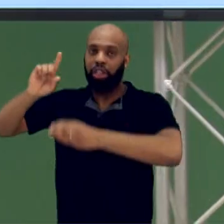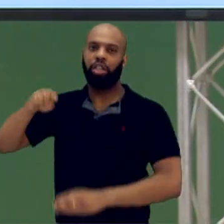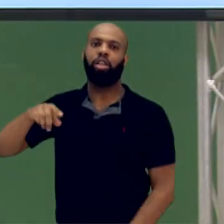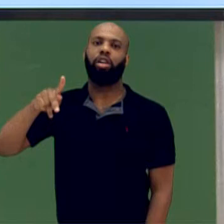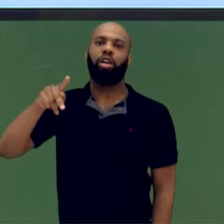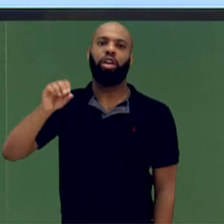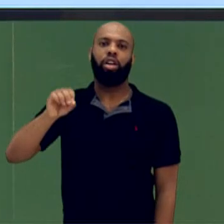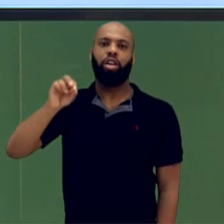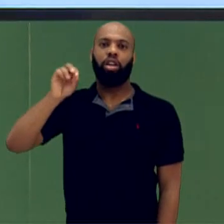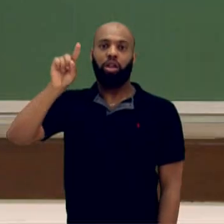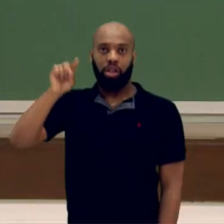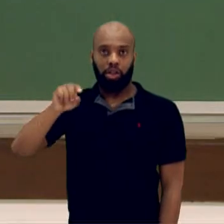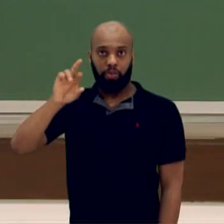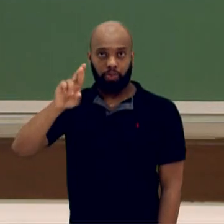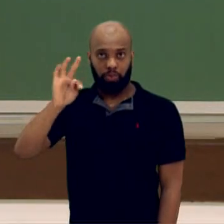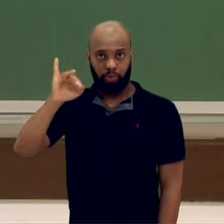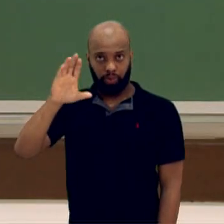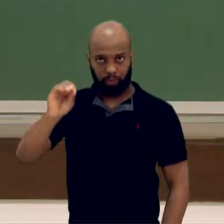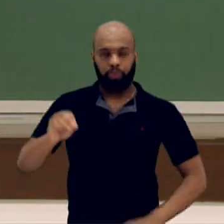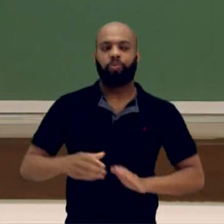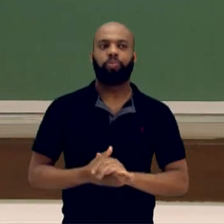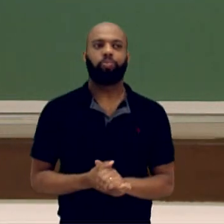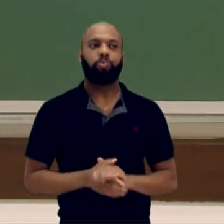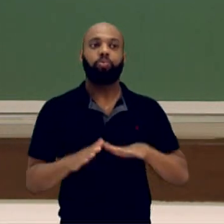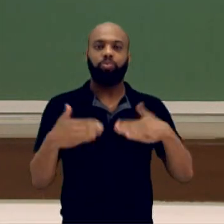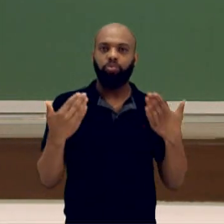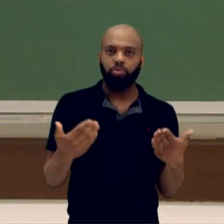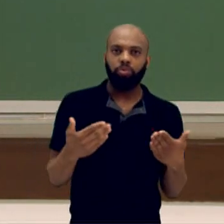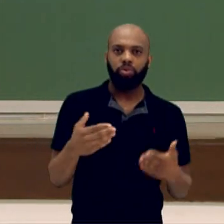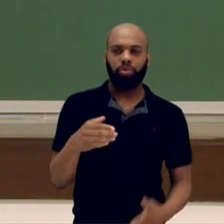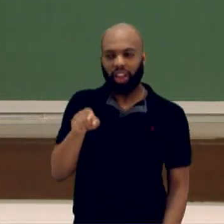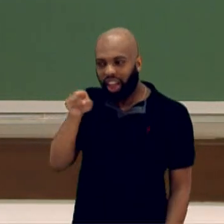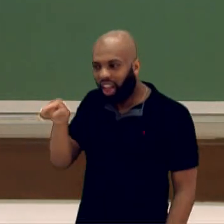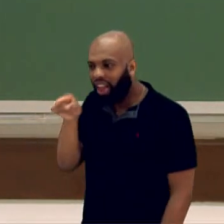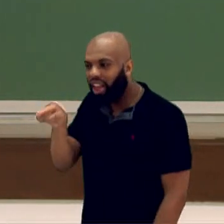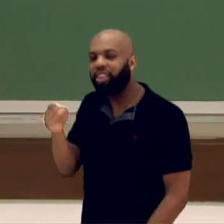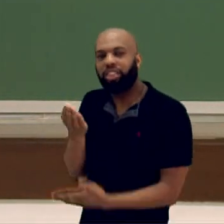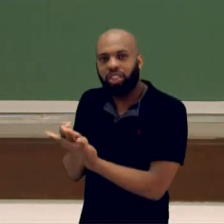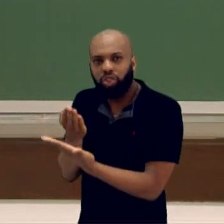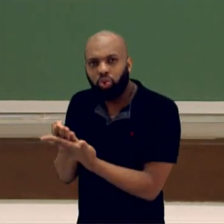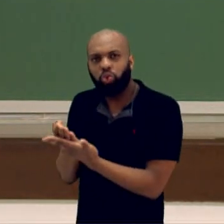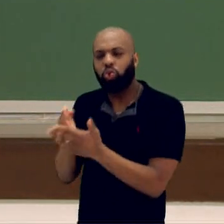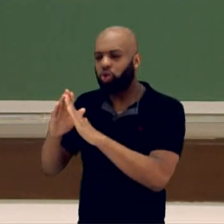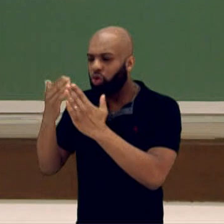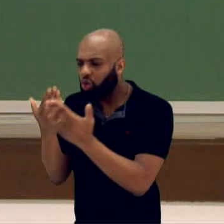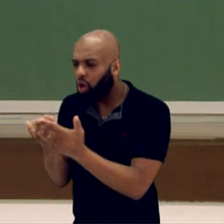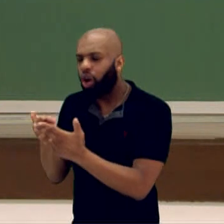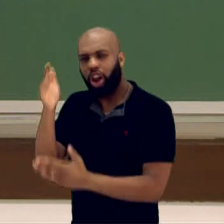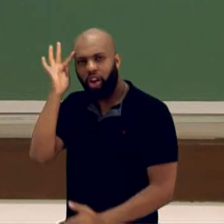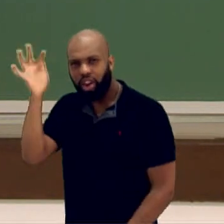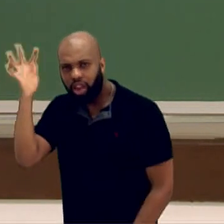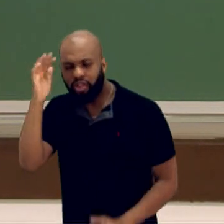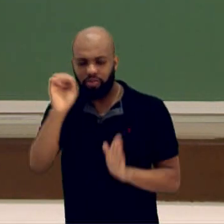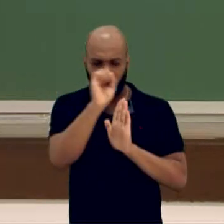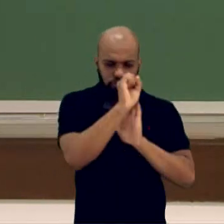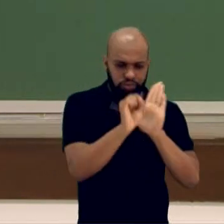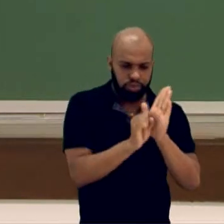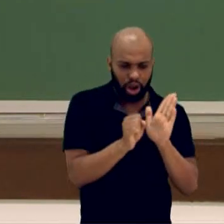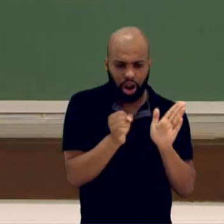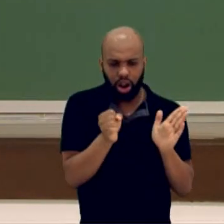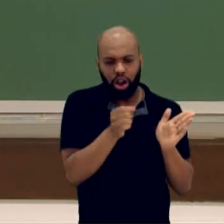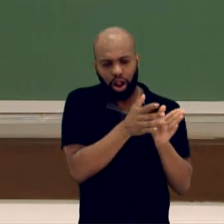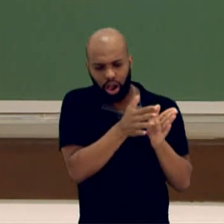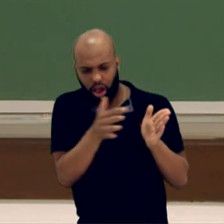aí. O estoicismo, como eu disse, ele foi uma escola filosófica que perdurou por séculos, então ele